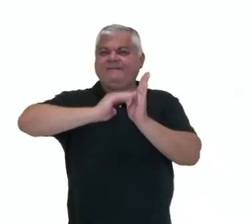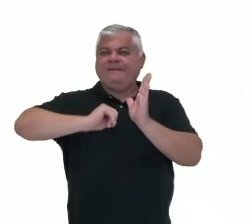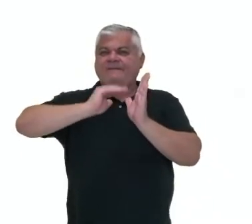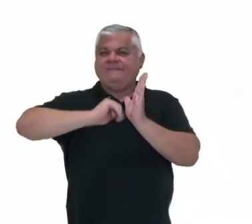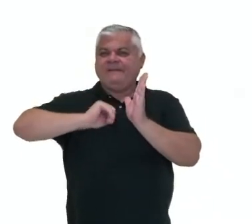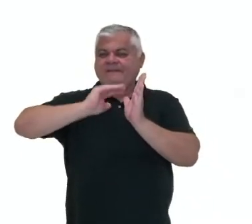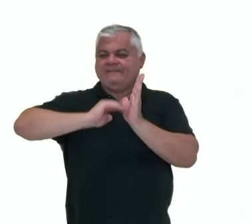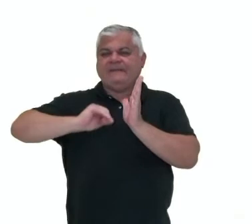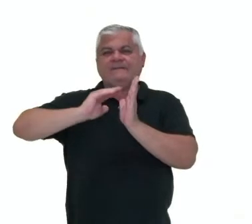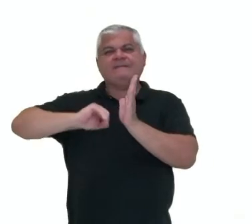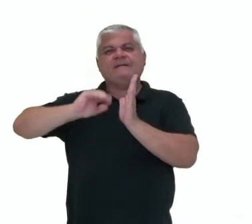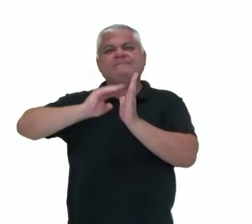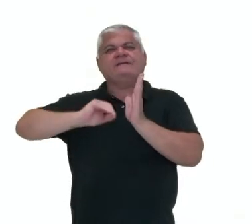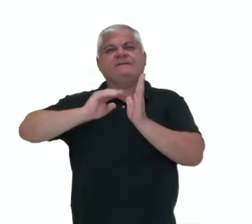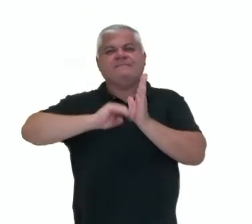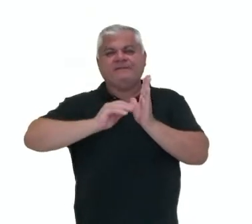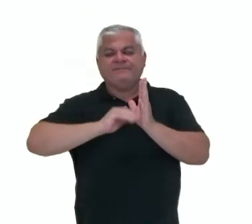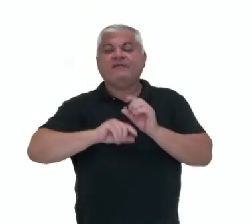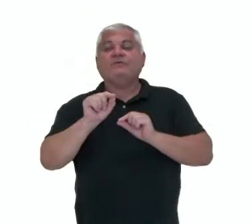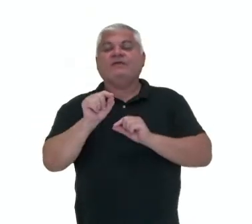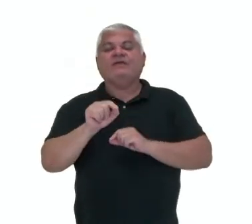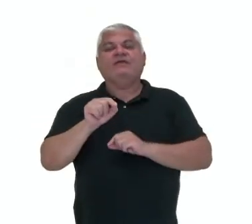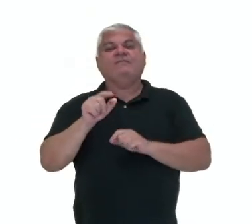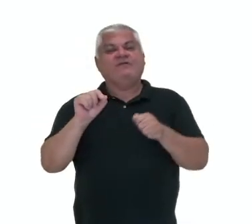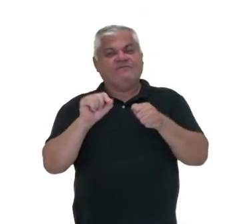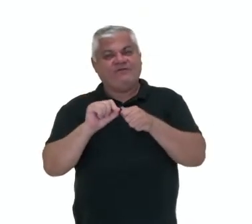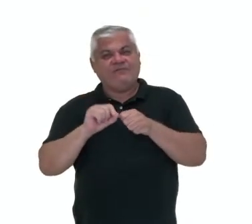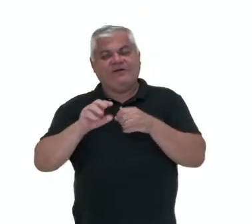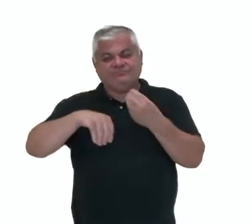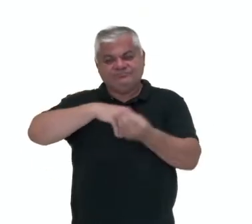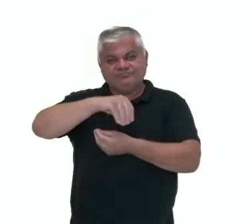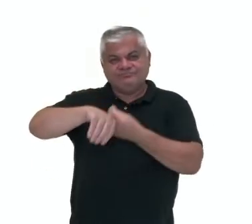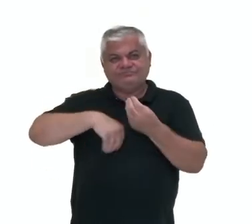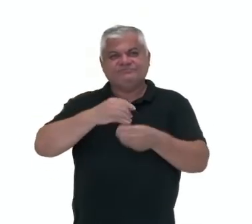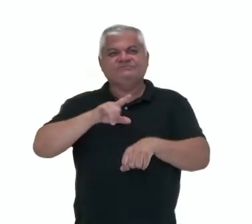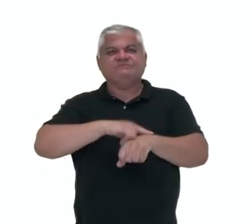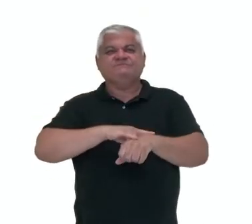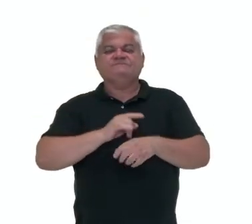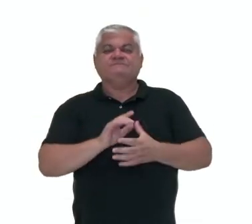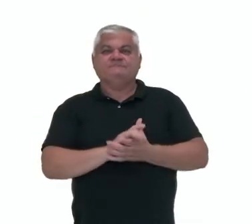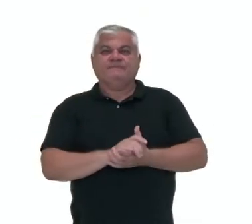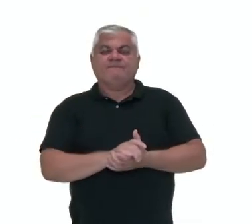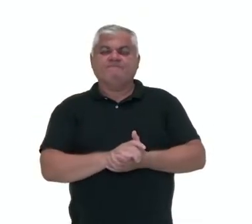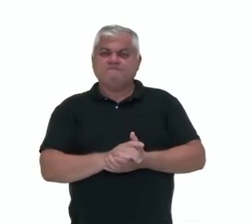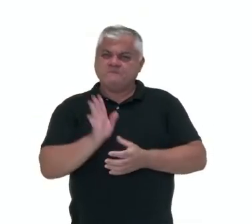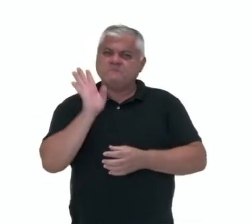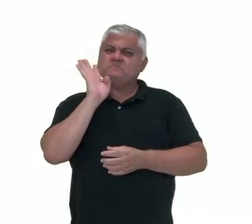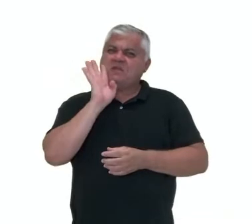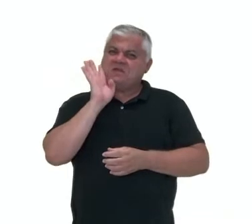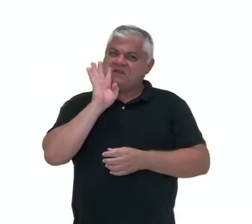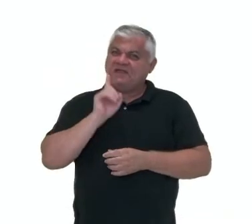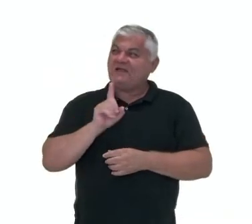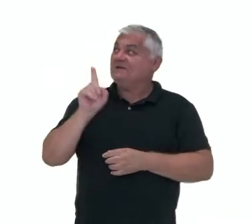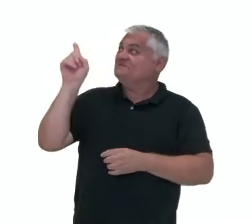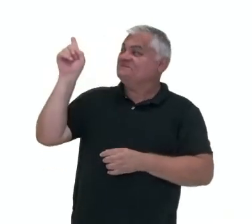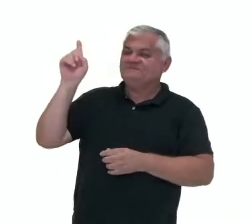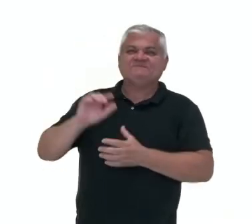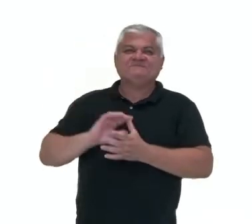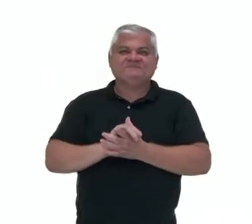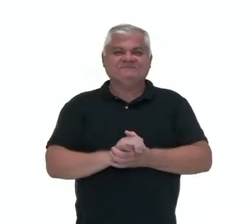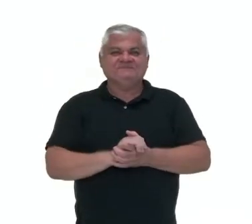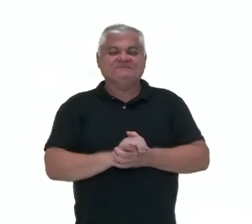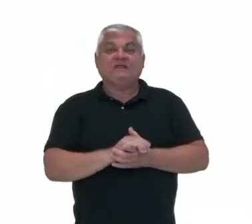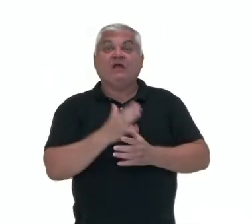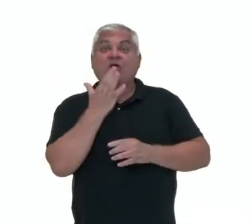ali para poder fazer a formação dessa urina. Olha que legal que a professora tem aqui para vocês.